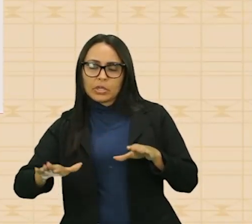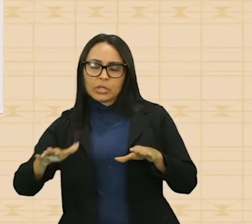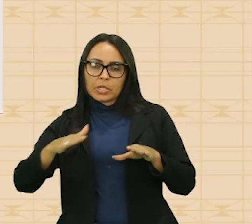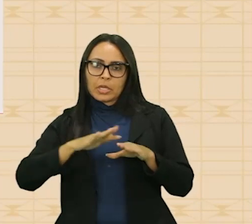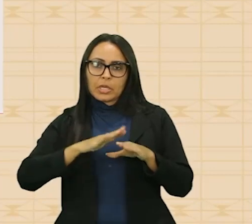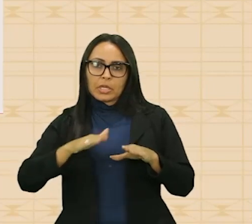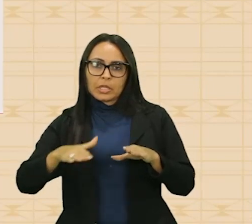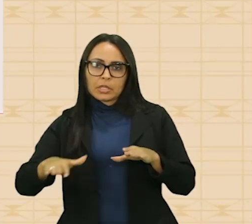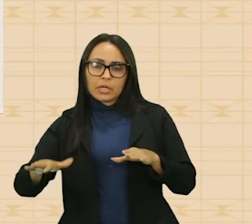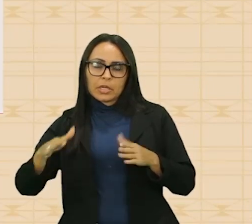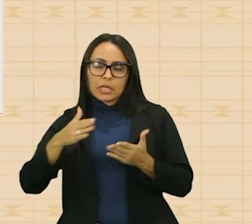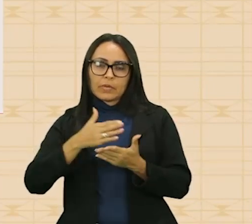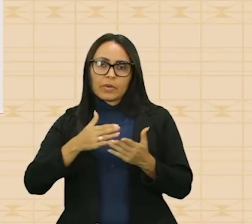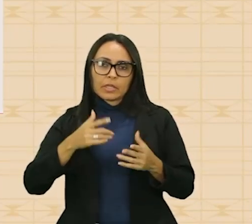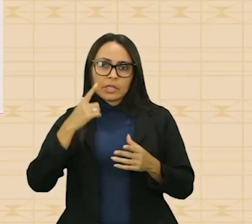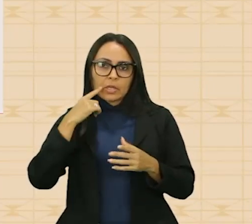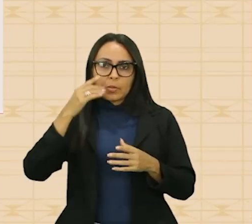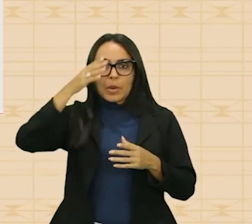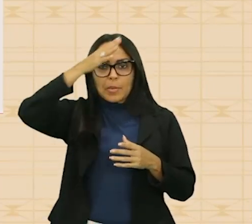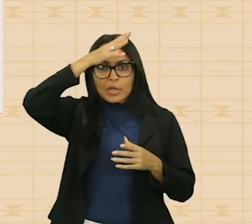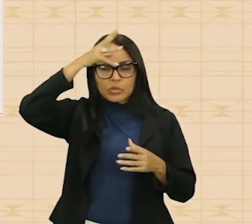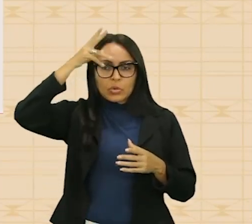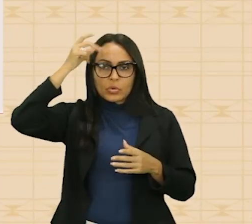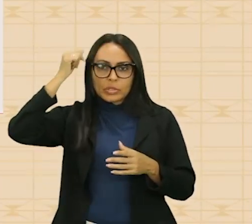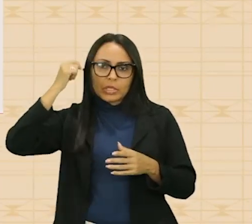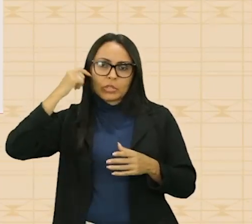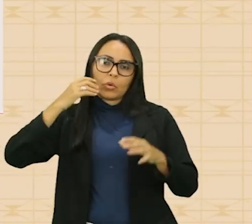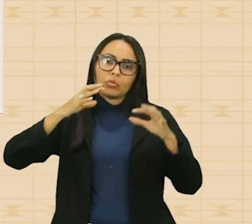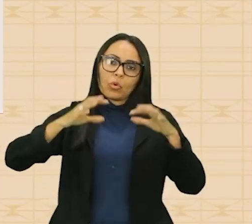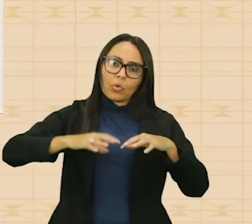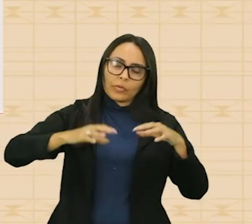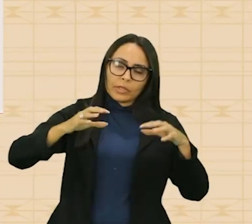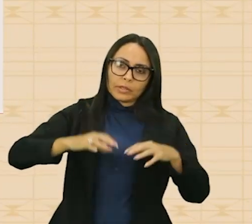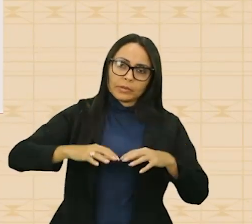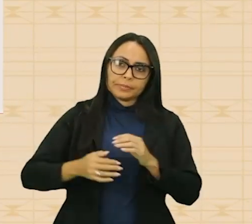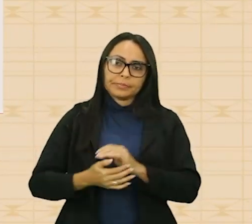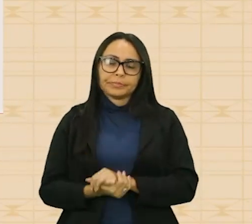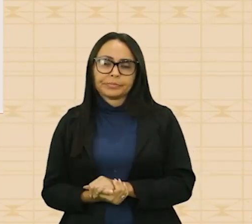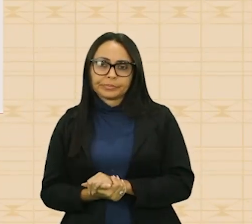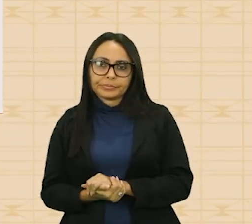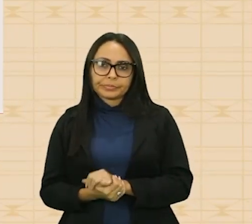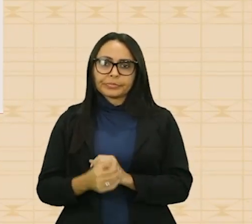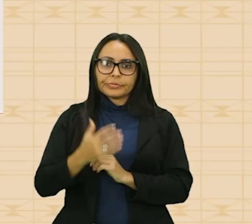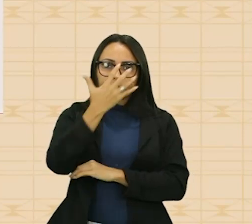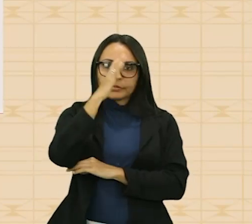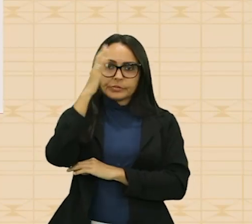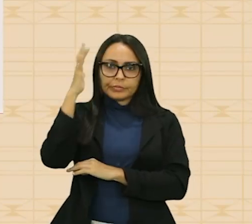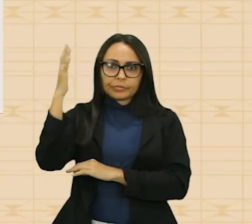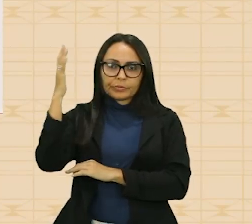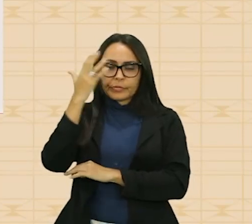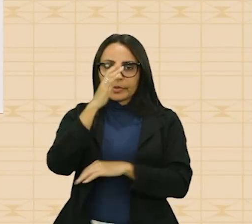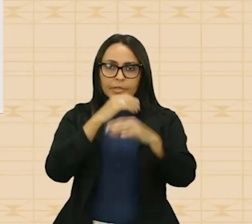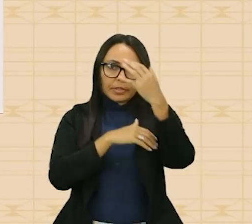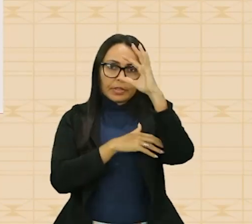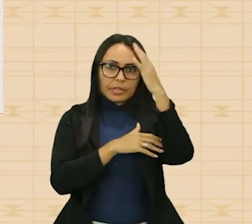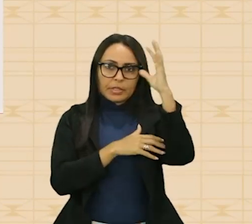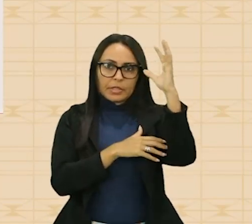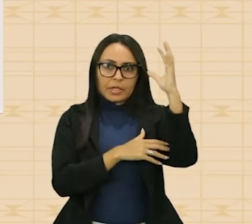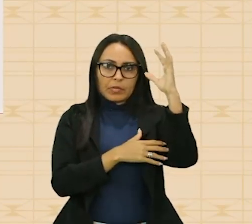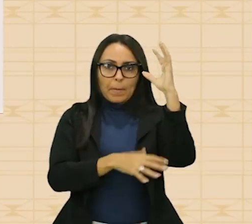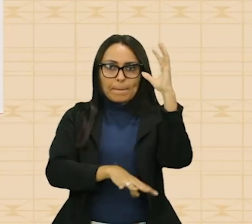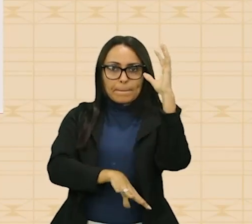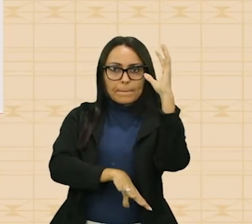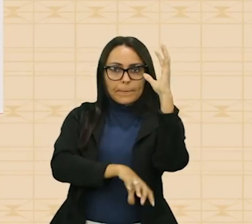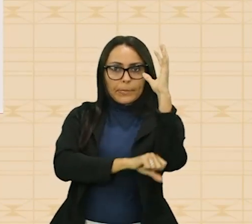se precipitam na Amazônia, e aí chove na Amazônia. As árvores puxam água do subsolo através de suas